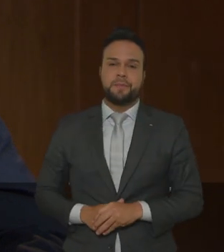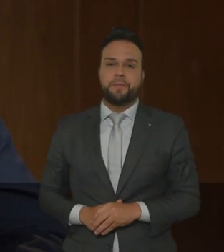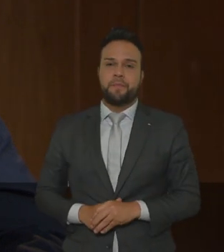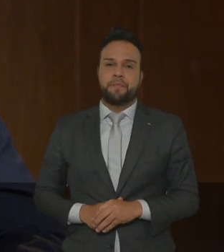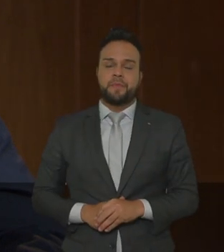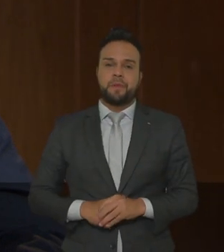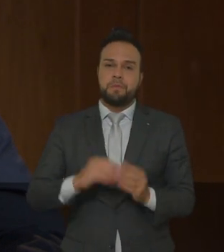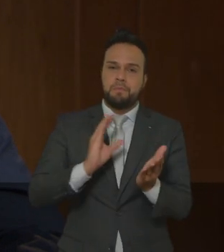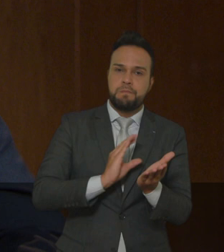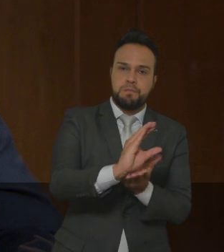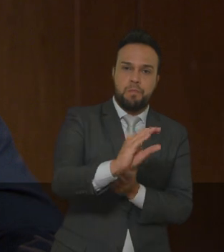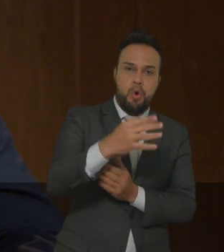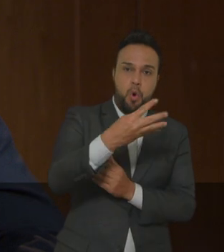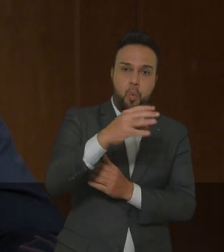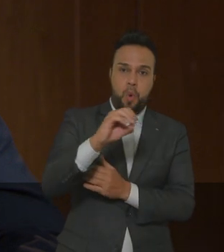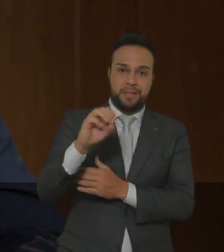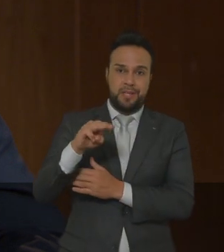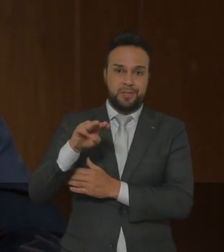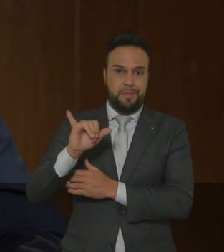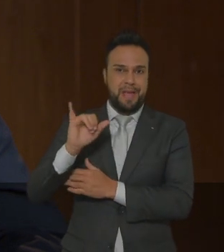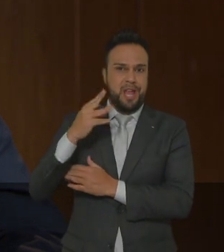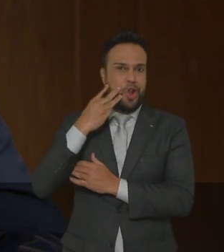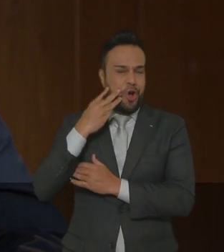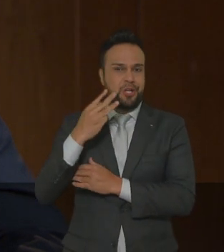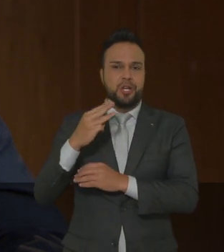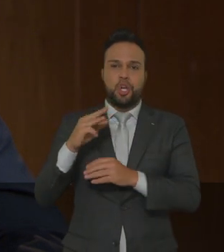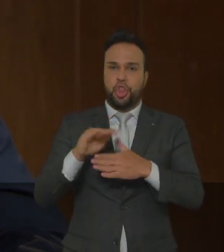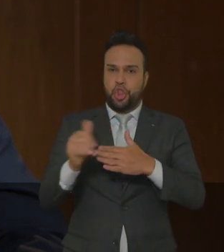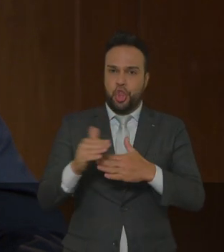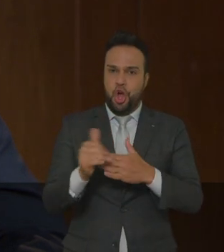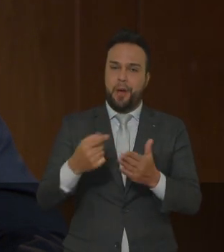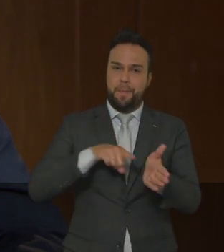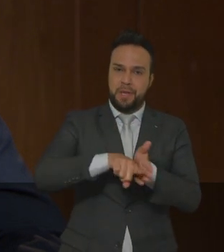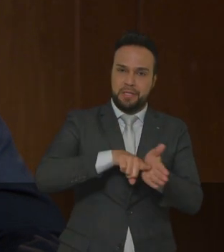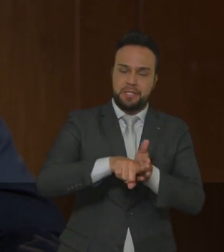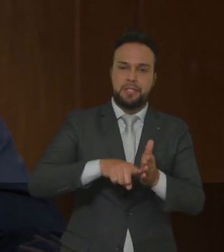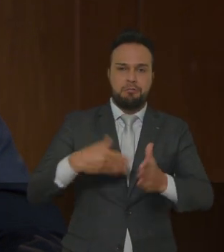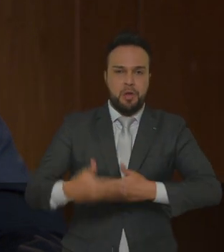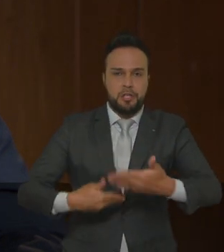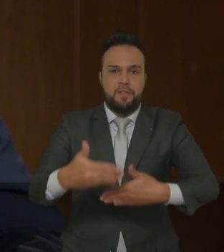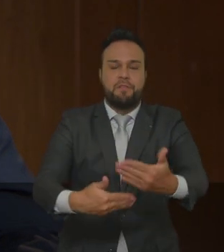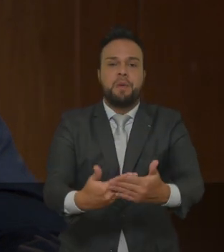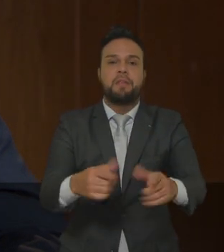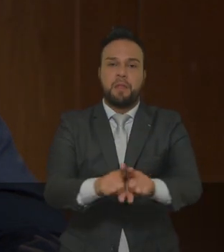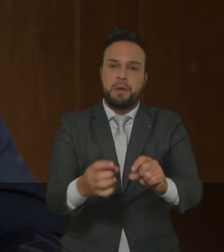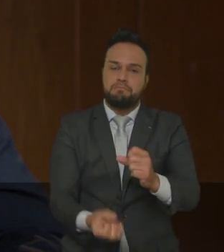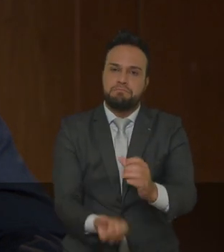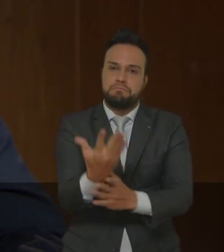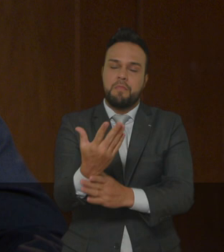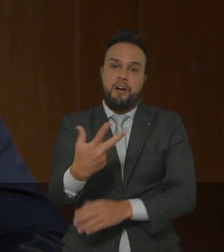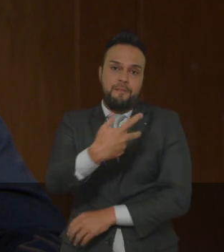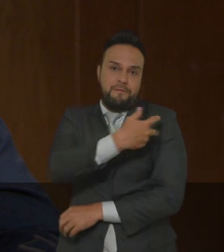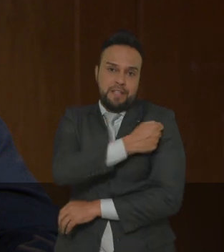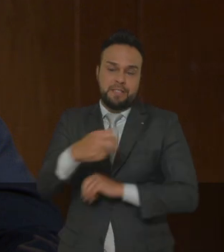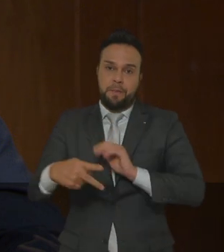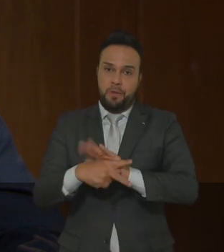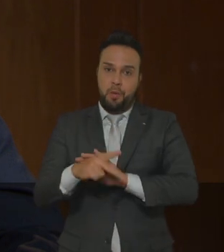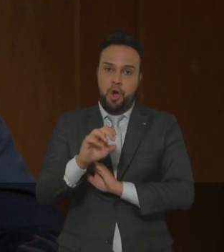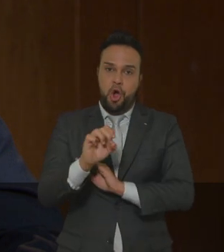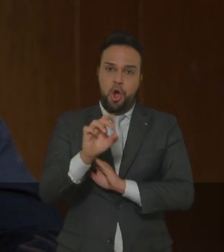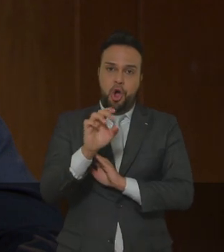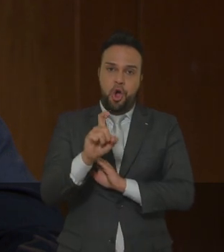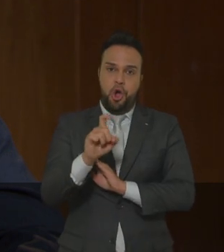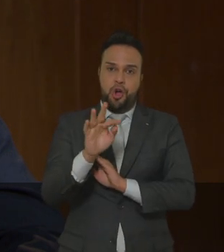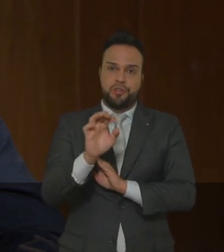precoce da doença destino quase seus milhões de dólares para pesquisa desenvolvimento e produção